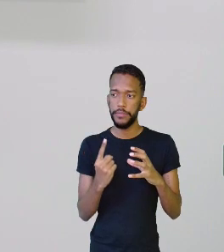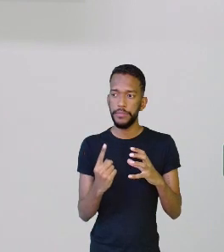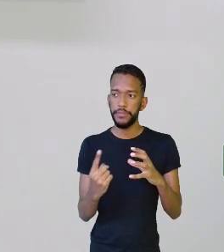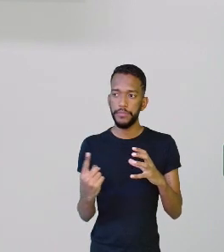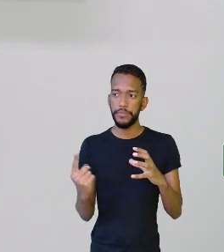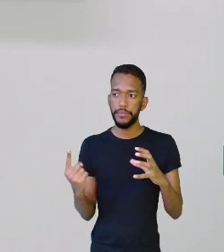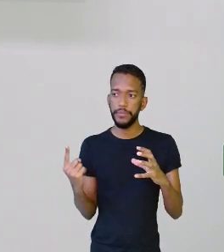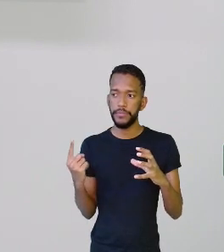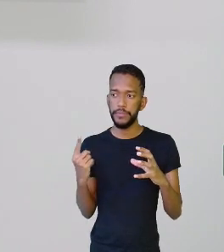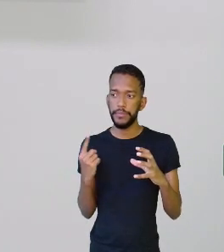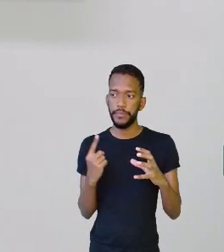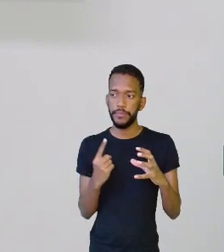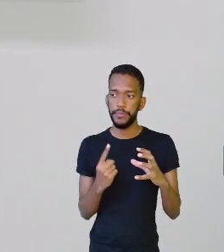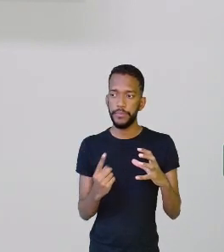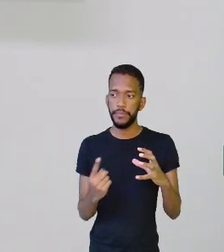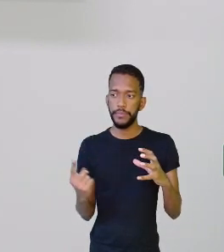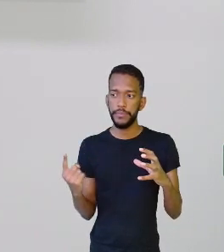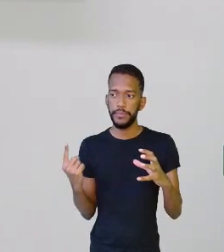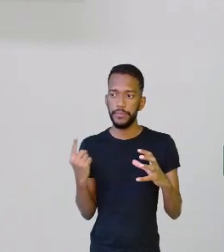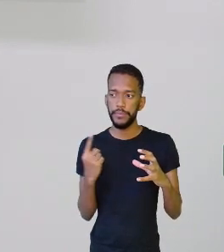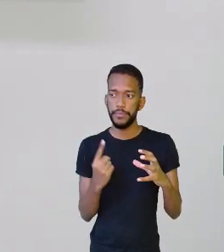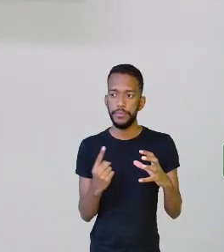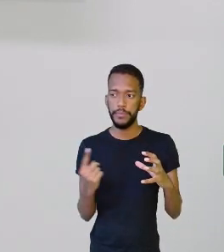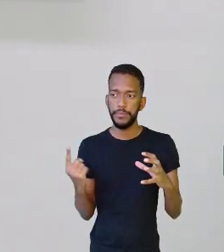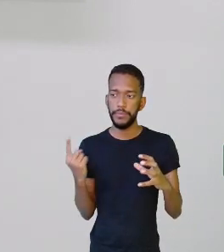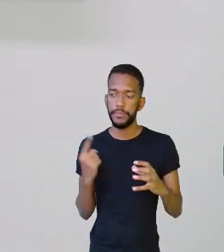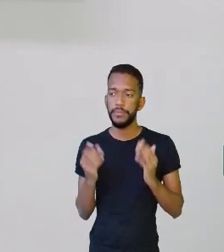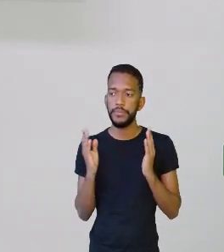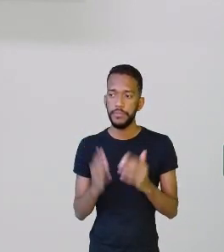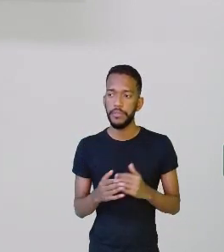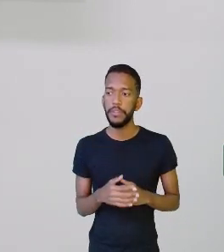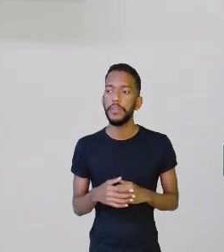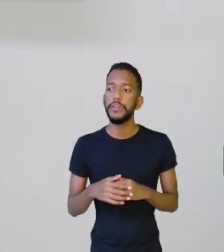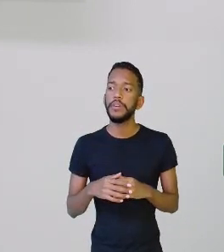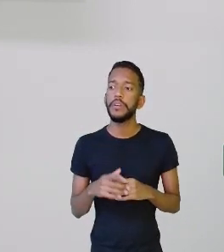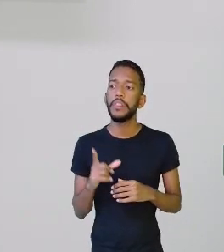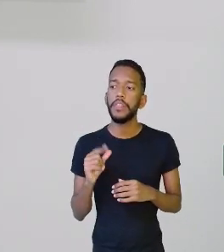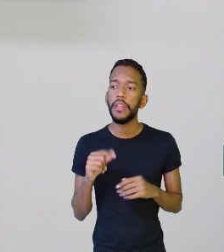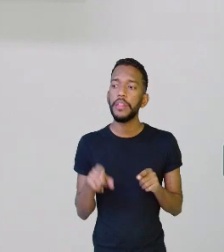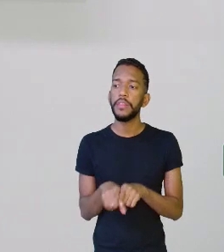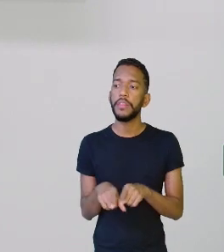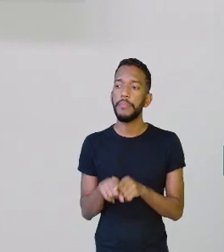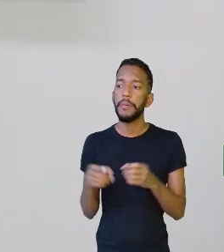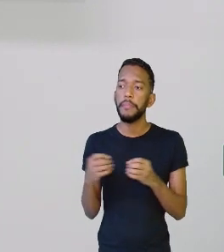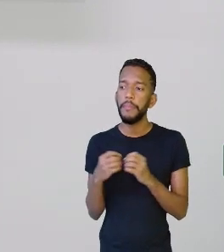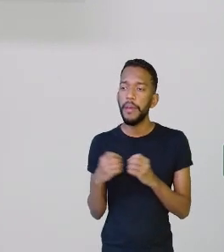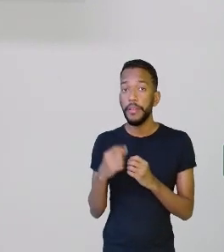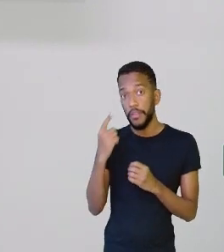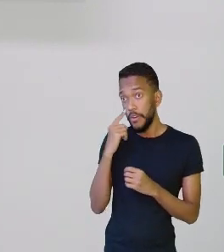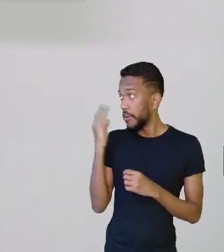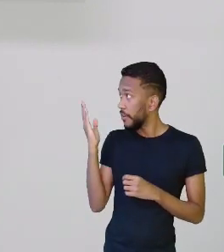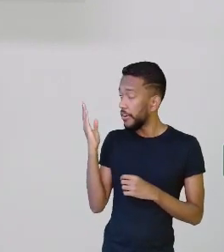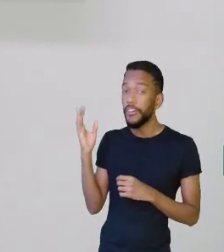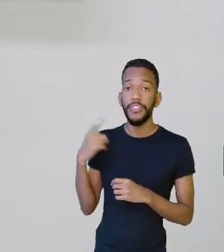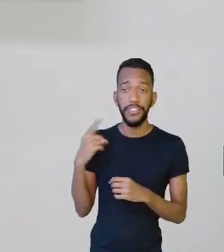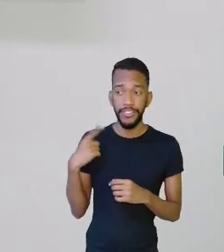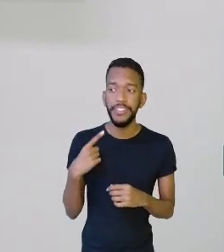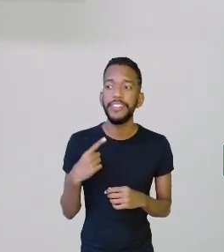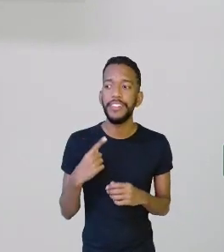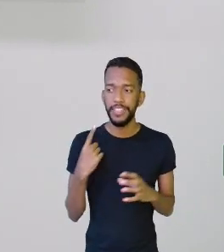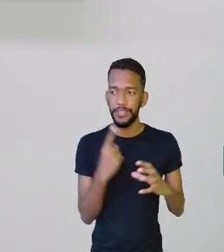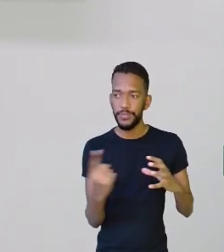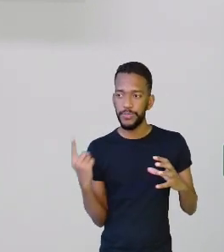de 24 horas, que é o movimento de rotação. E olha aqui, ó, quem está pertinho dela também seguindo e fazendo